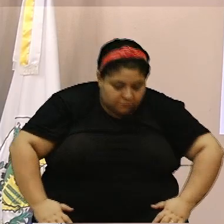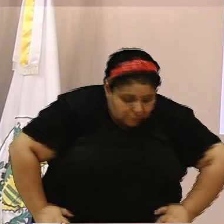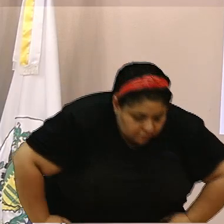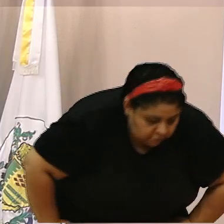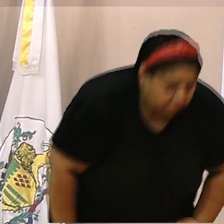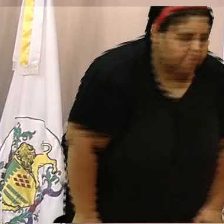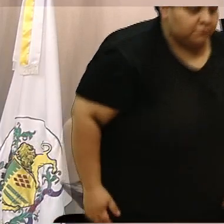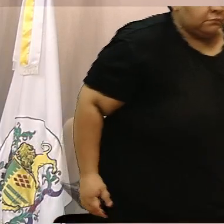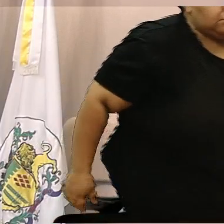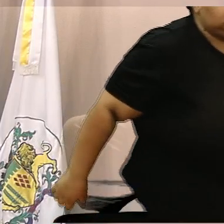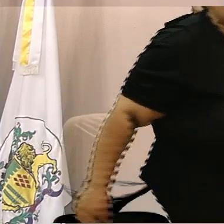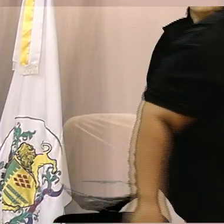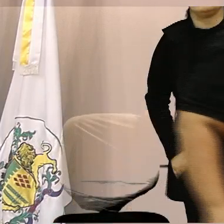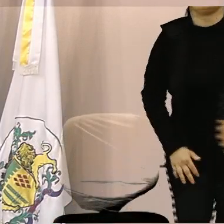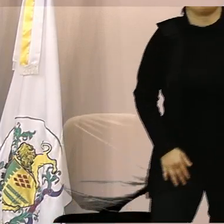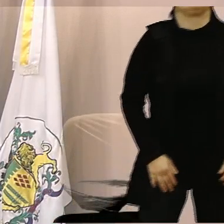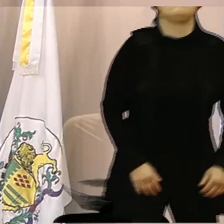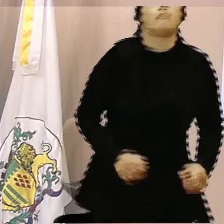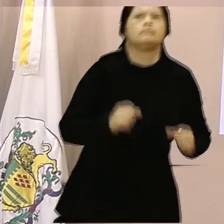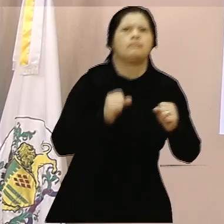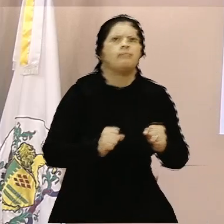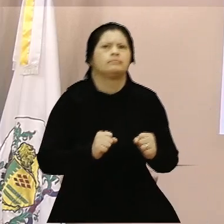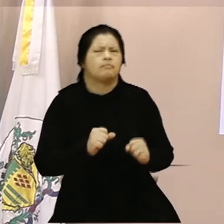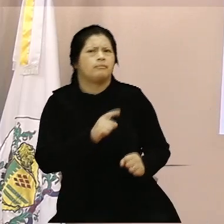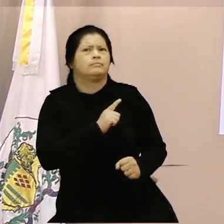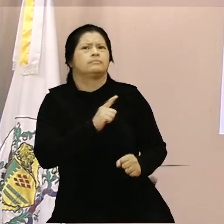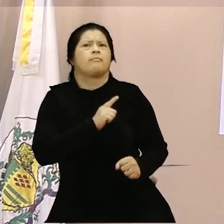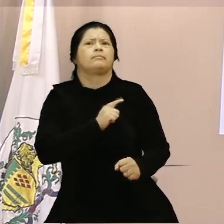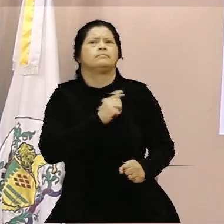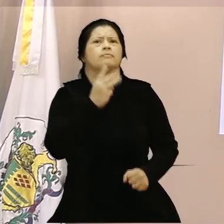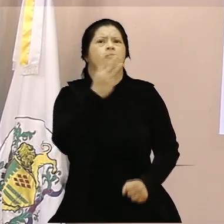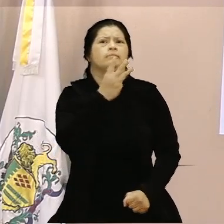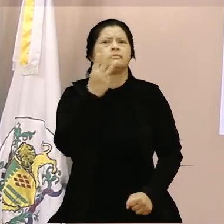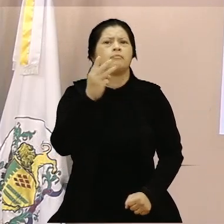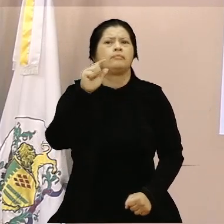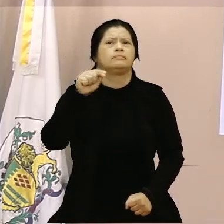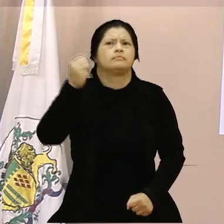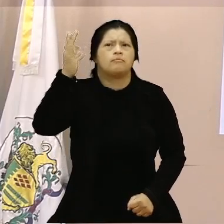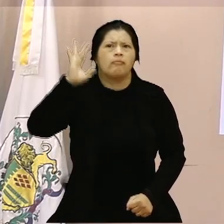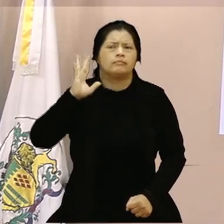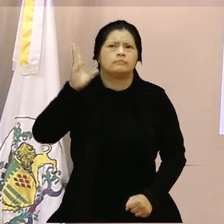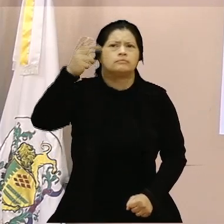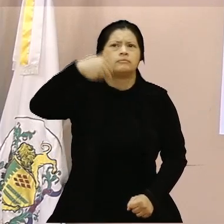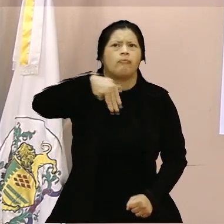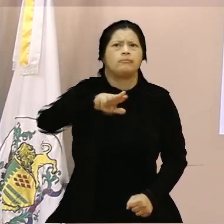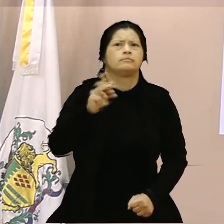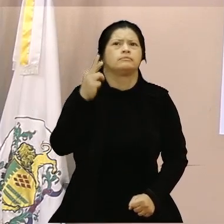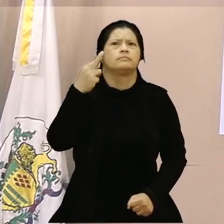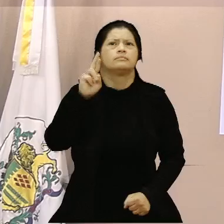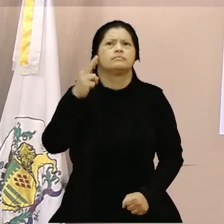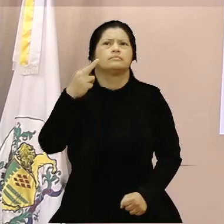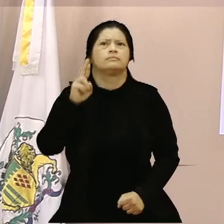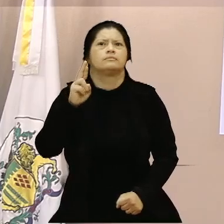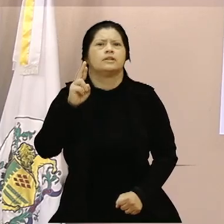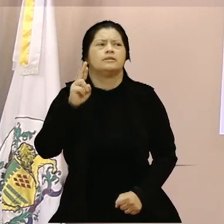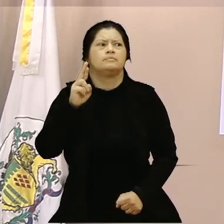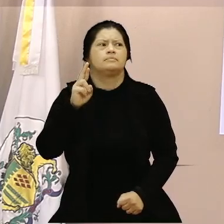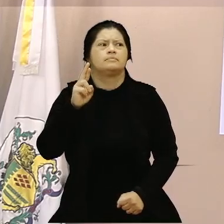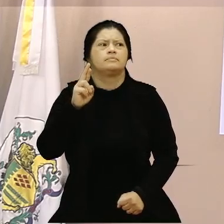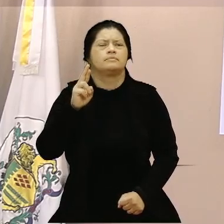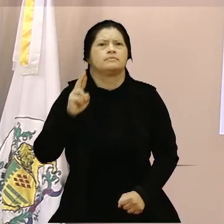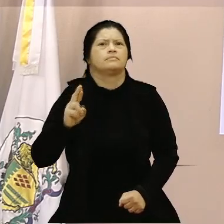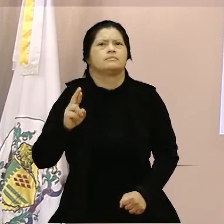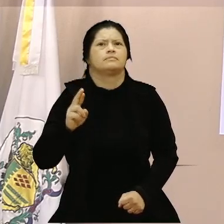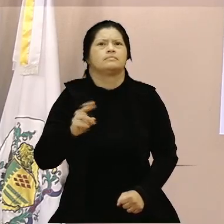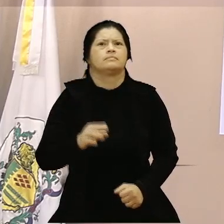Poderíamos ter 36 milhões para investir em programas e projetos sociais para as nossas crianças, adolescentes, para as nossas pessoas